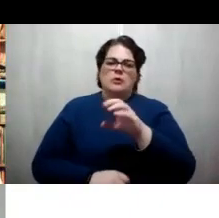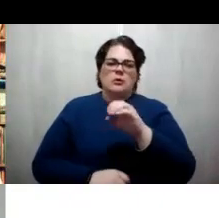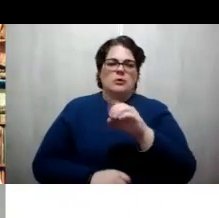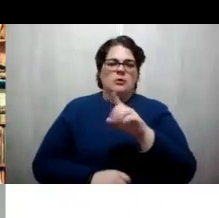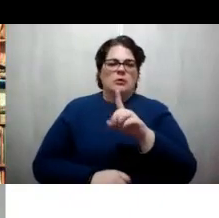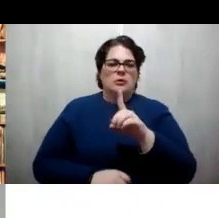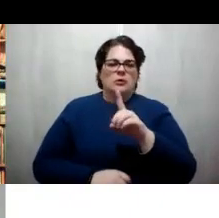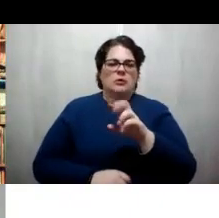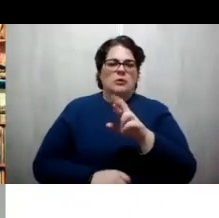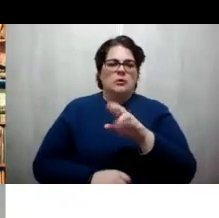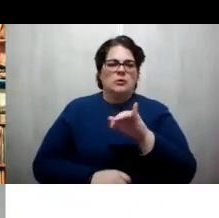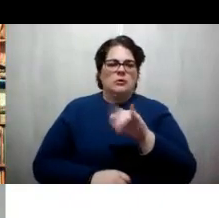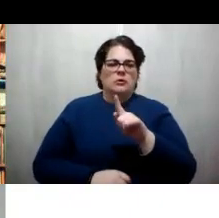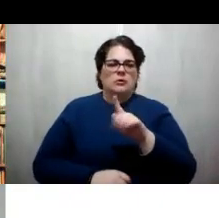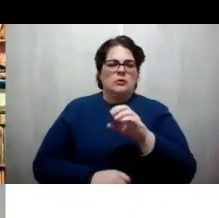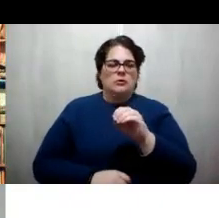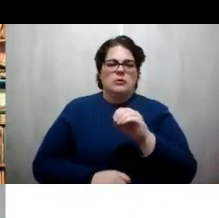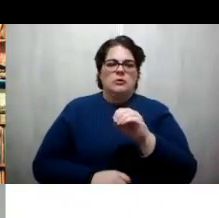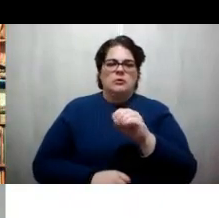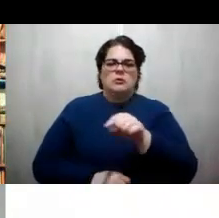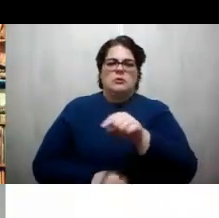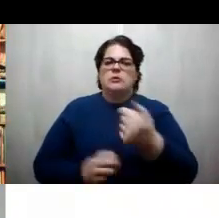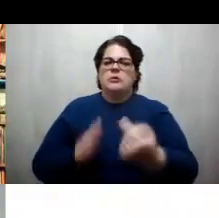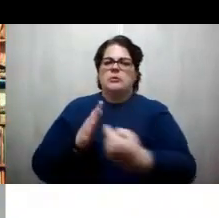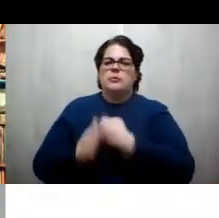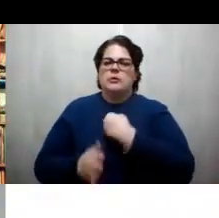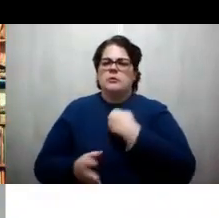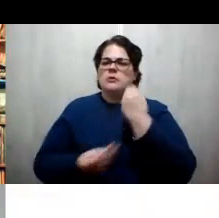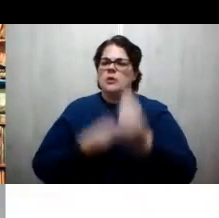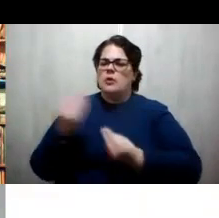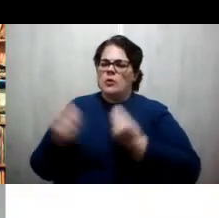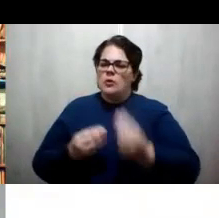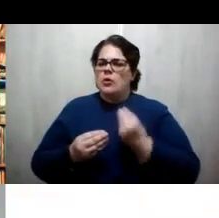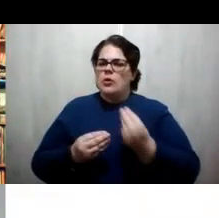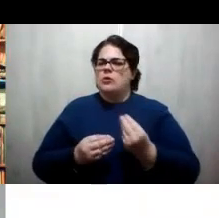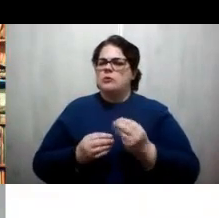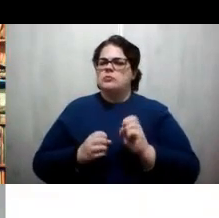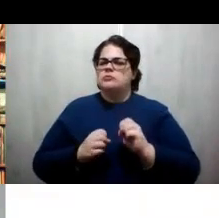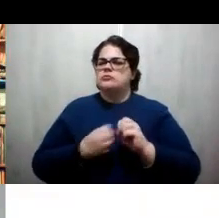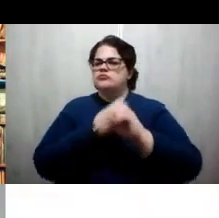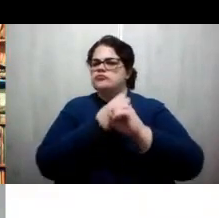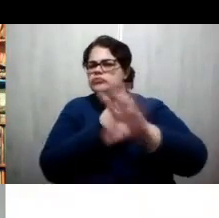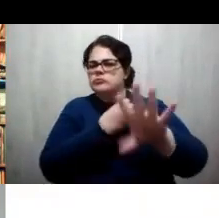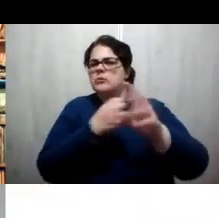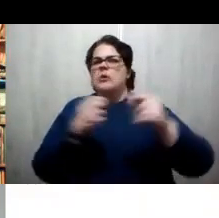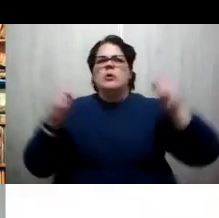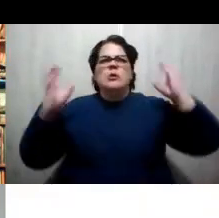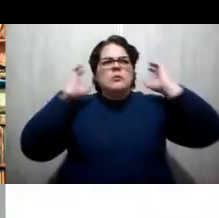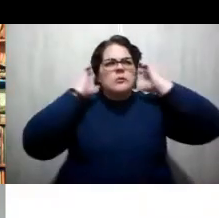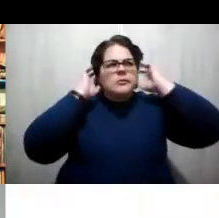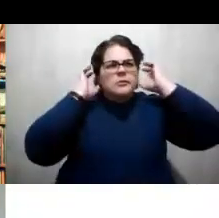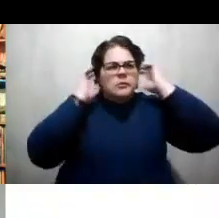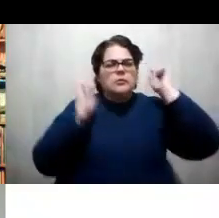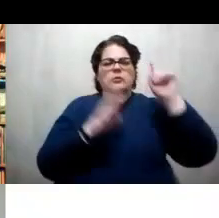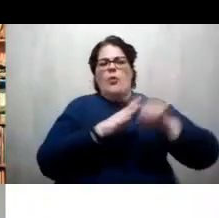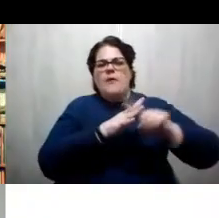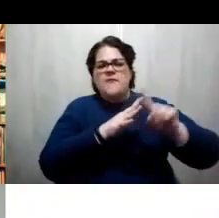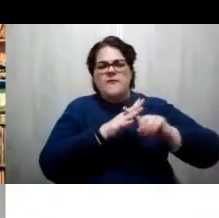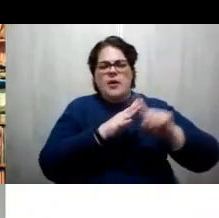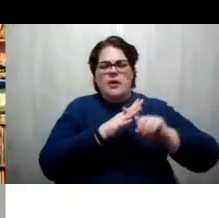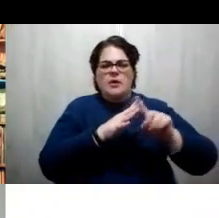você vai falar dele, desculpa, mas ele está perguntando como era feita a transmissão para os aparelhos, fone de ouvido, Wi-Fi, rádio, ou